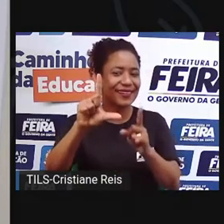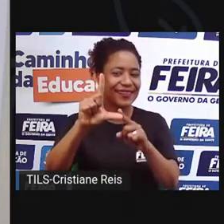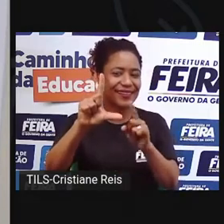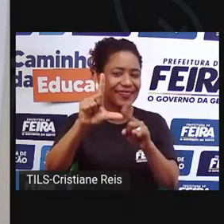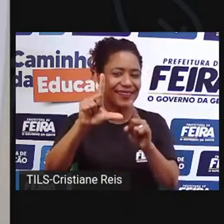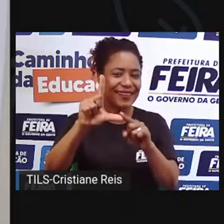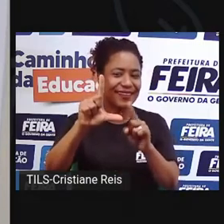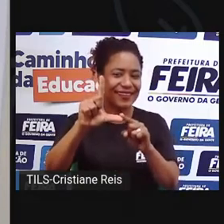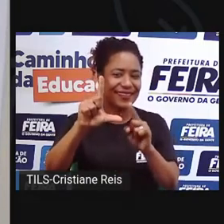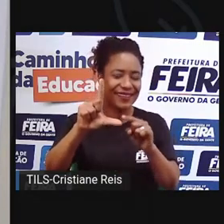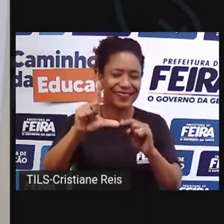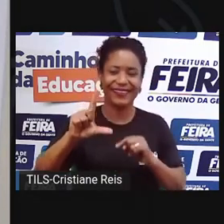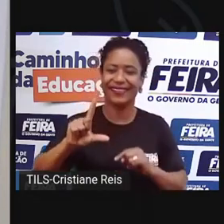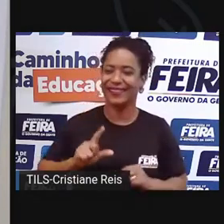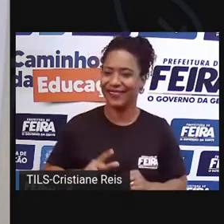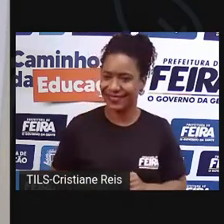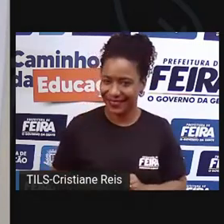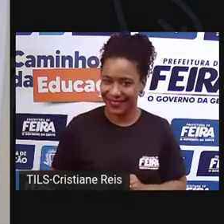L.